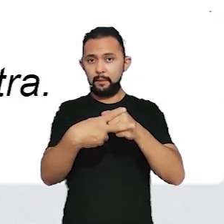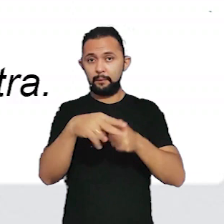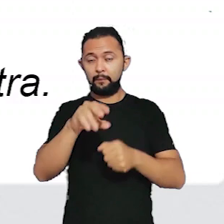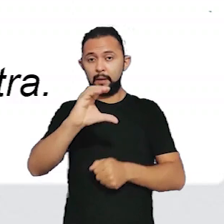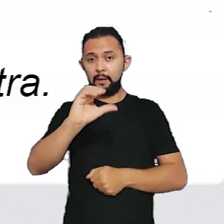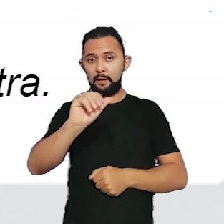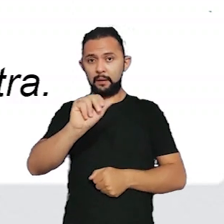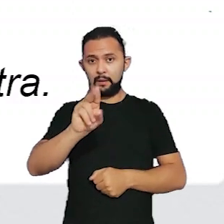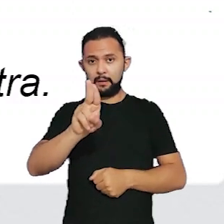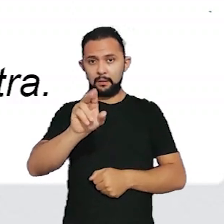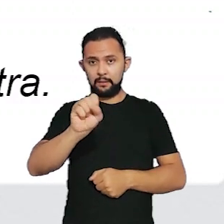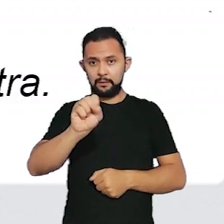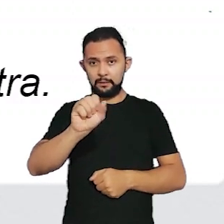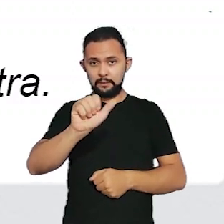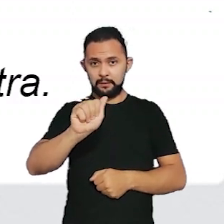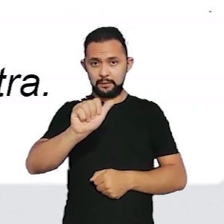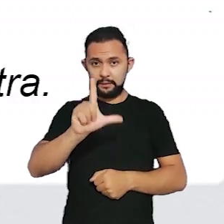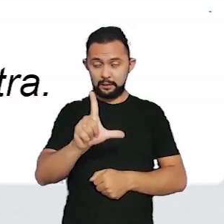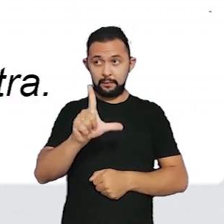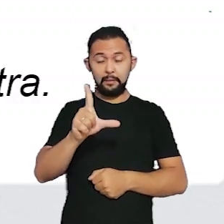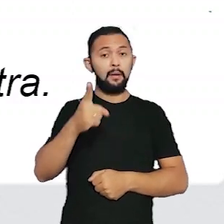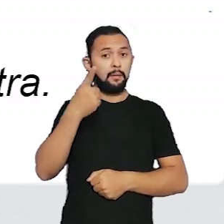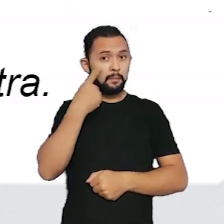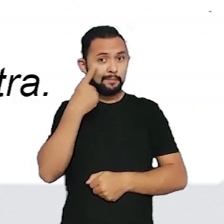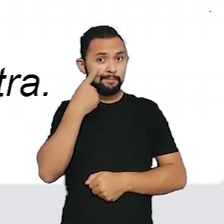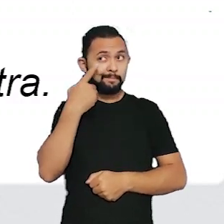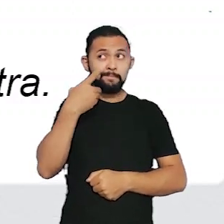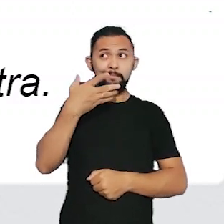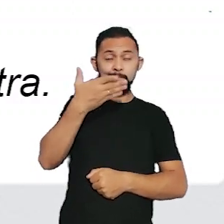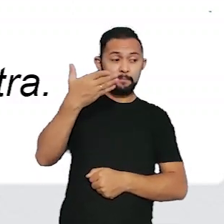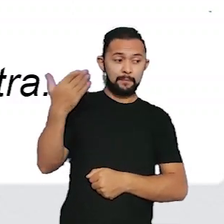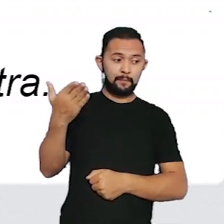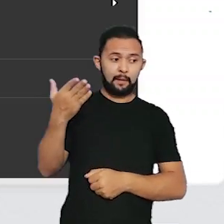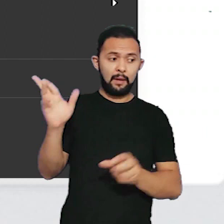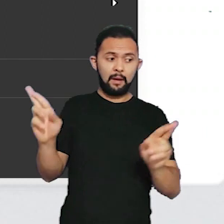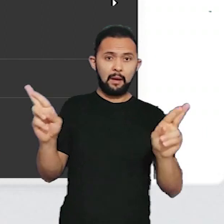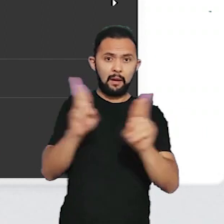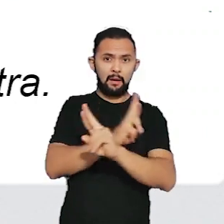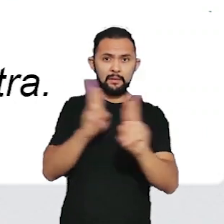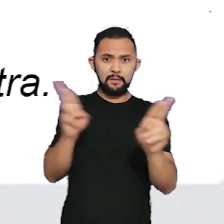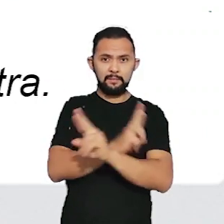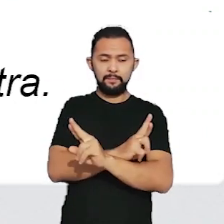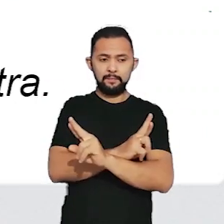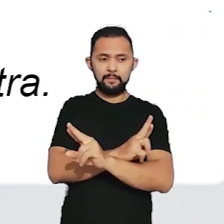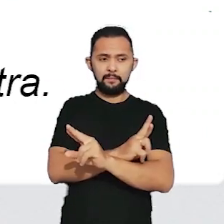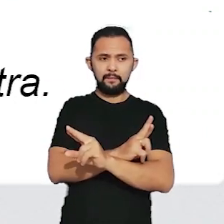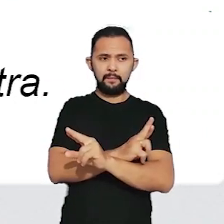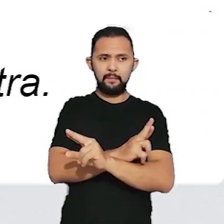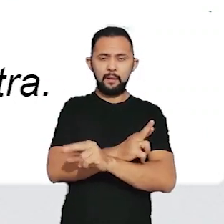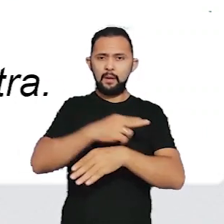você sempre, na oração adverbial causal, observe uma relação de causa